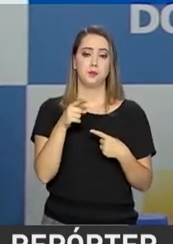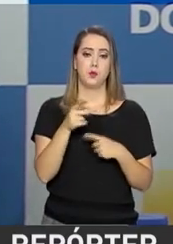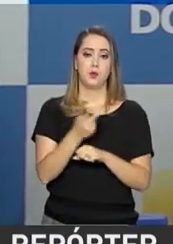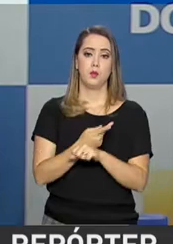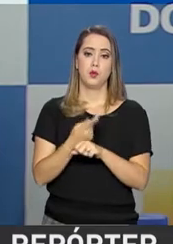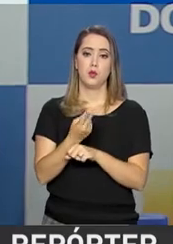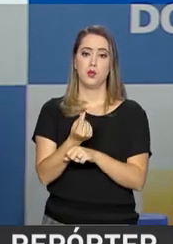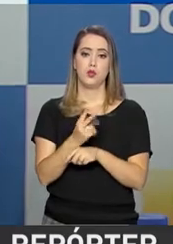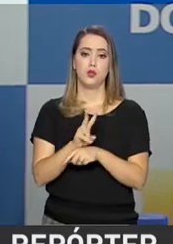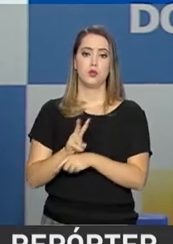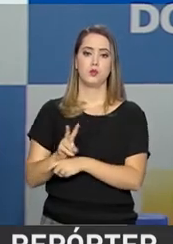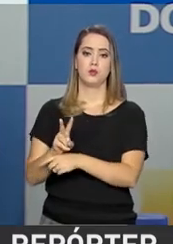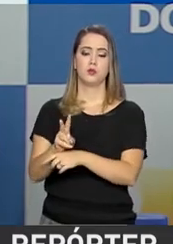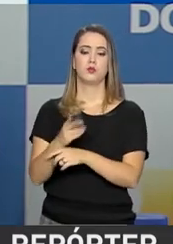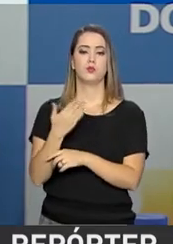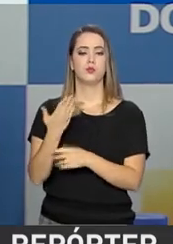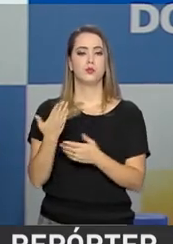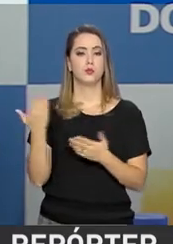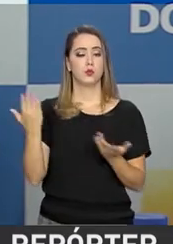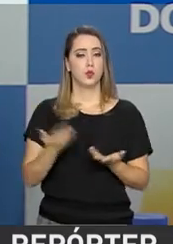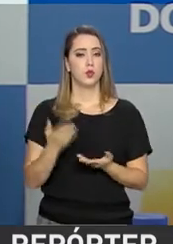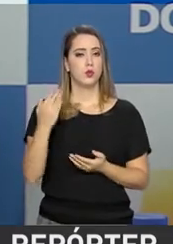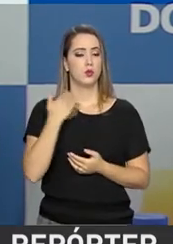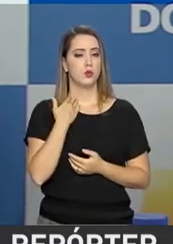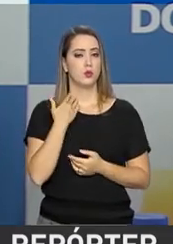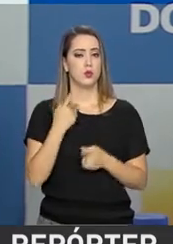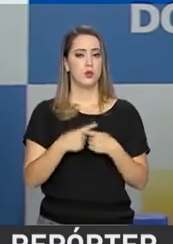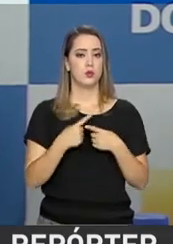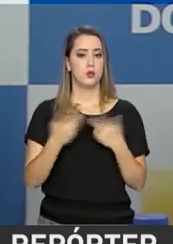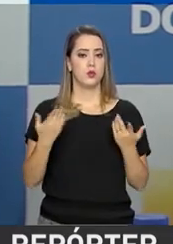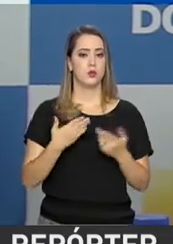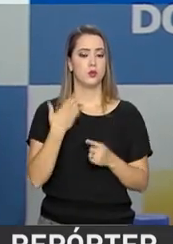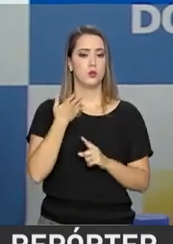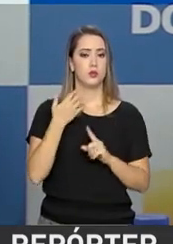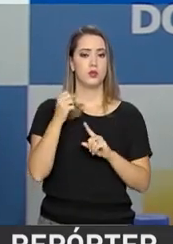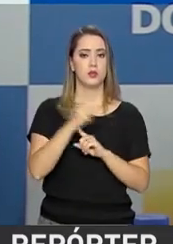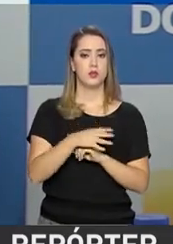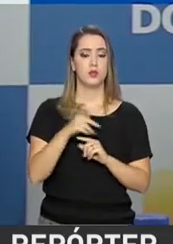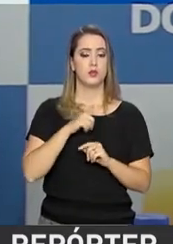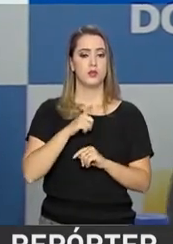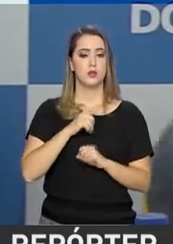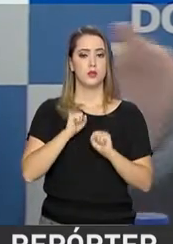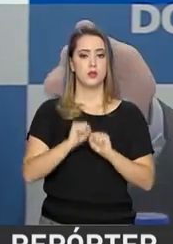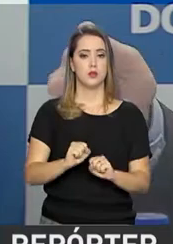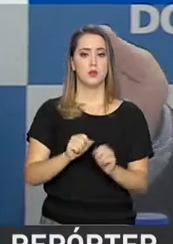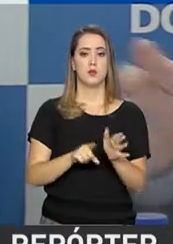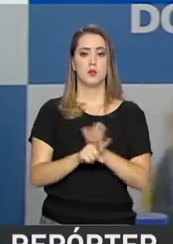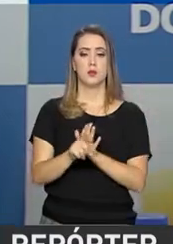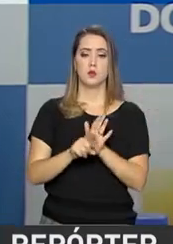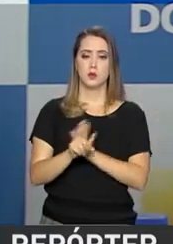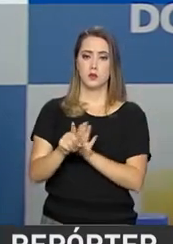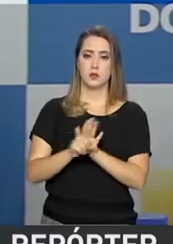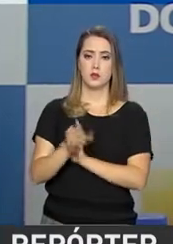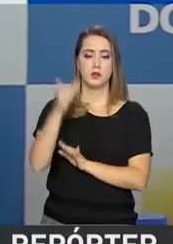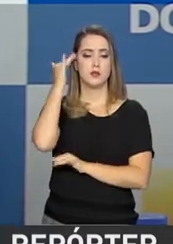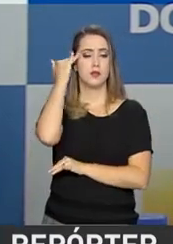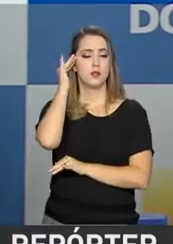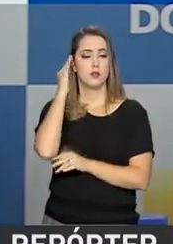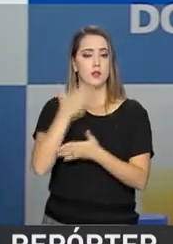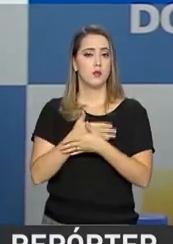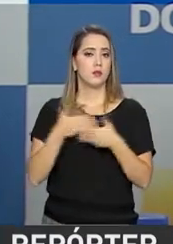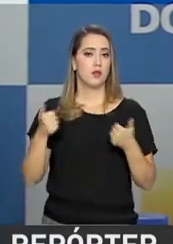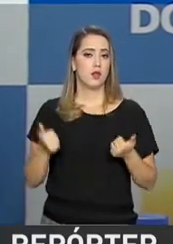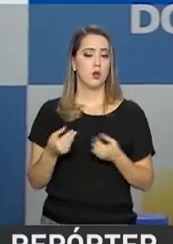busca do crédito do sistema financeiro nacional se o banco central tem condições por meio dessas pesquisas entender melhor o comportamento